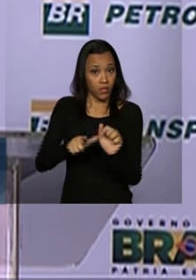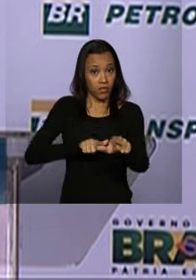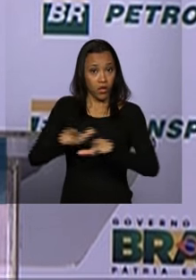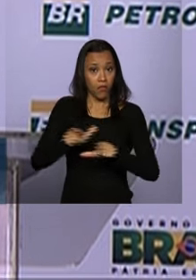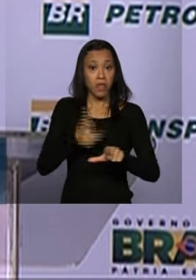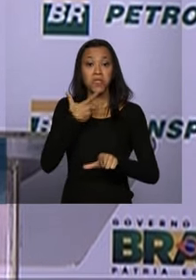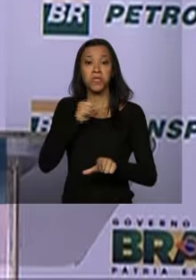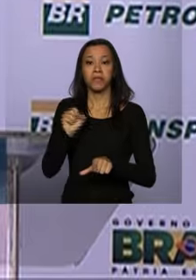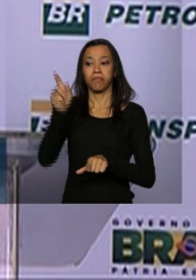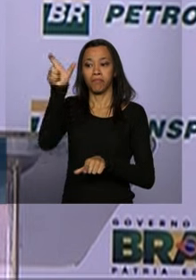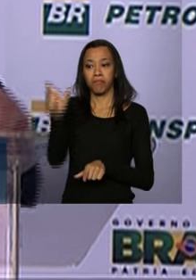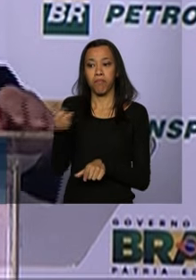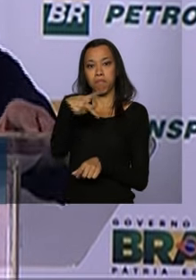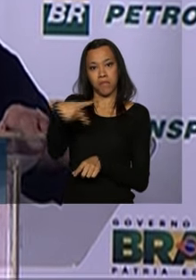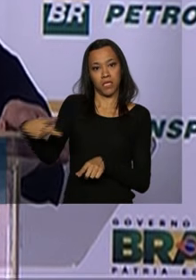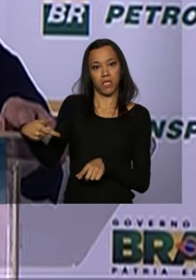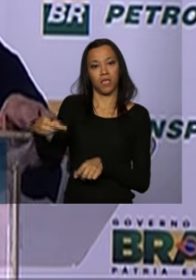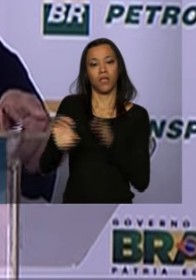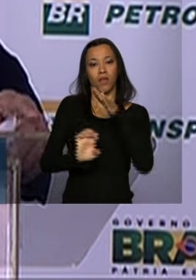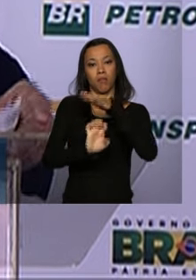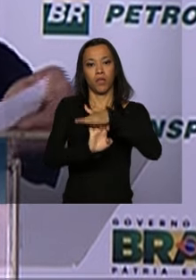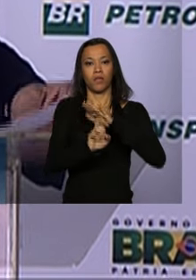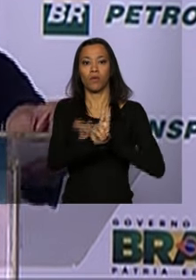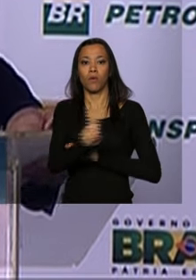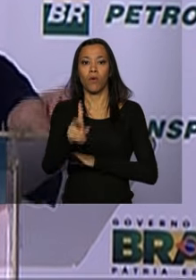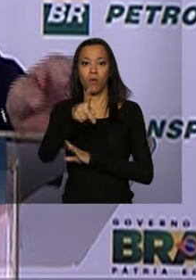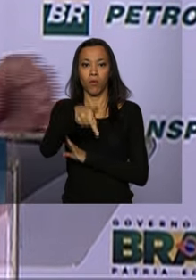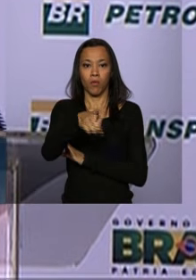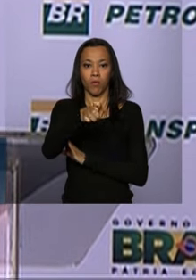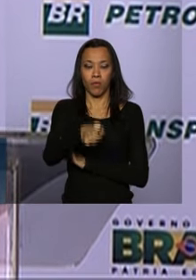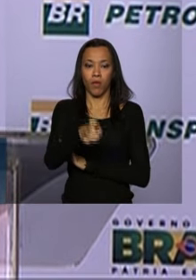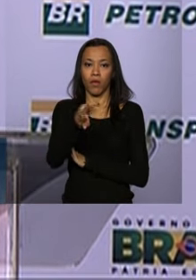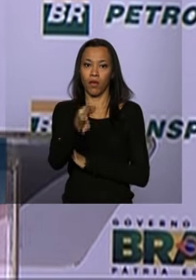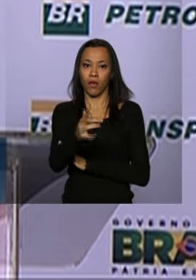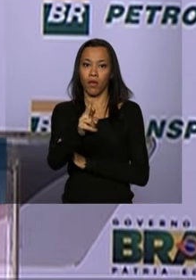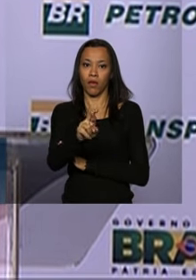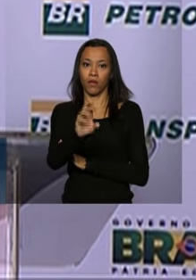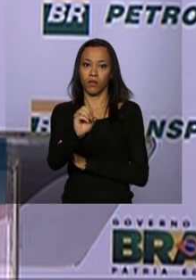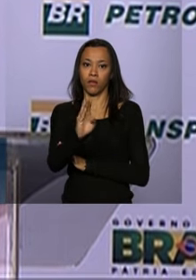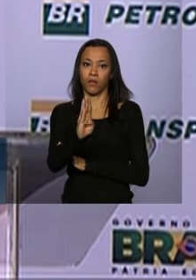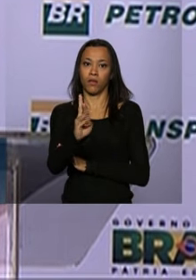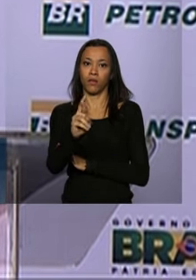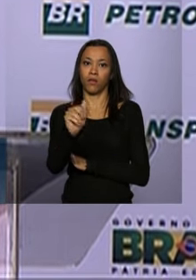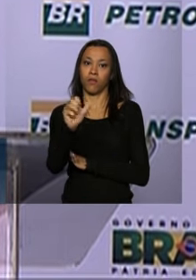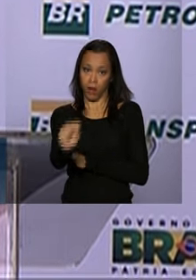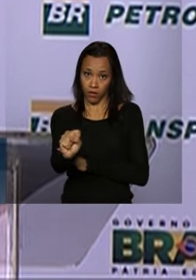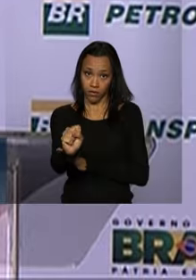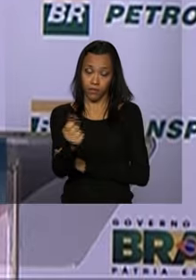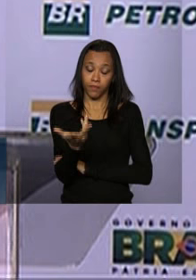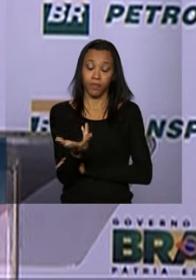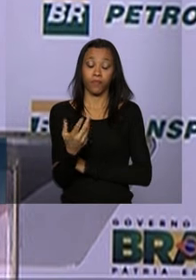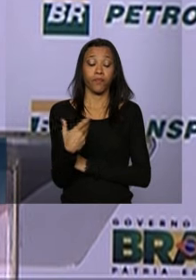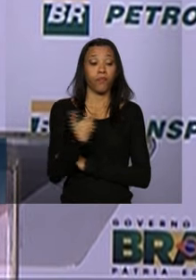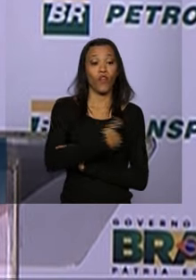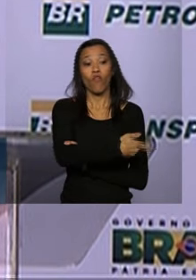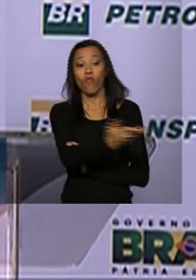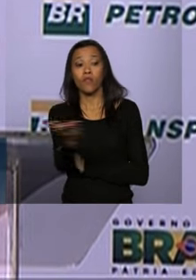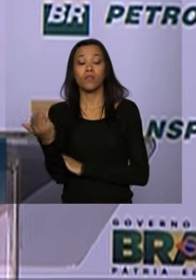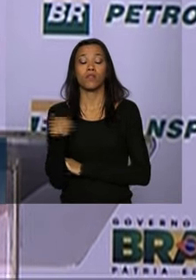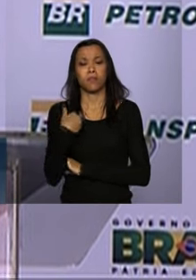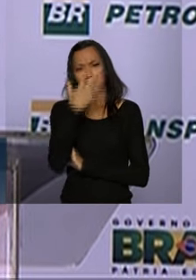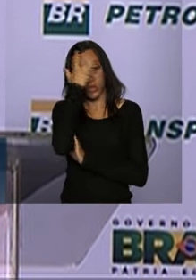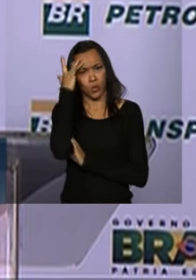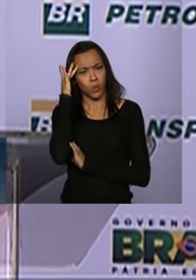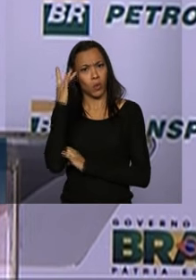terceiro Promef para poder dar continuidade e não perdermos essa cancha que nós estamos hoje. Senhores dirigentes e colaboradores